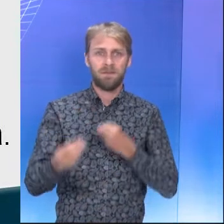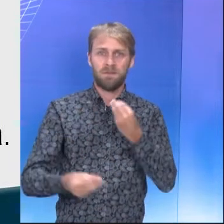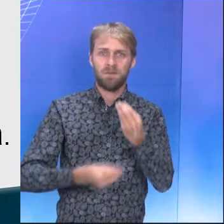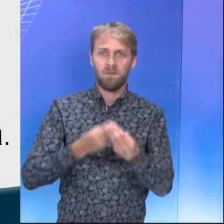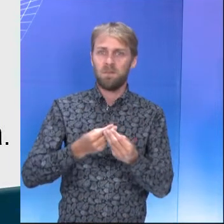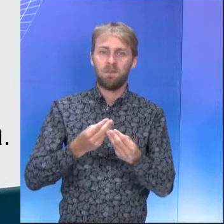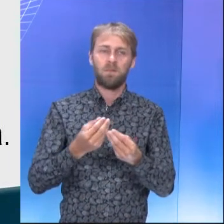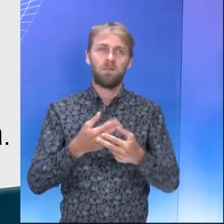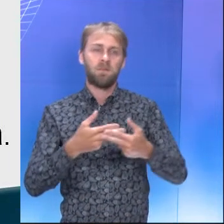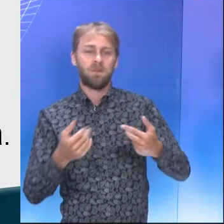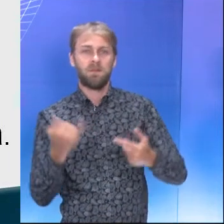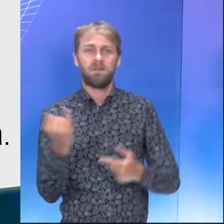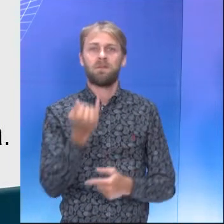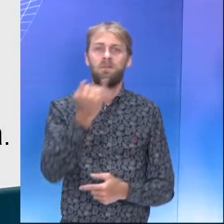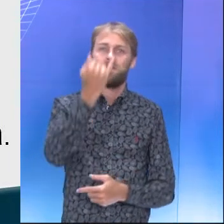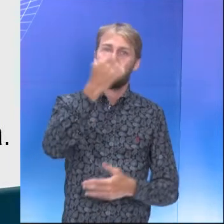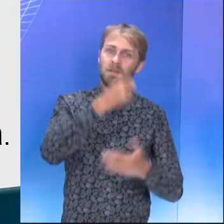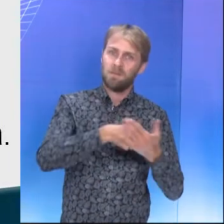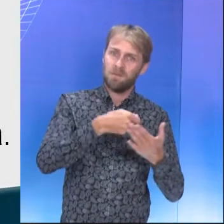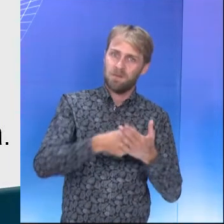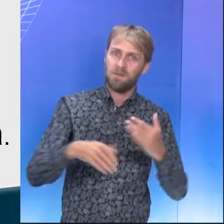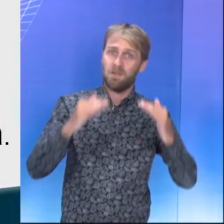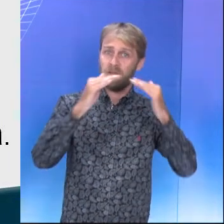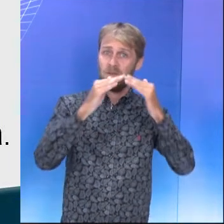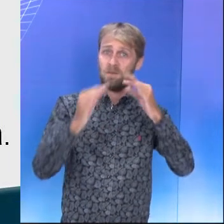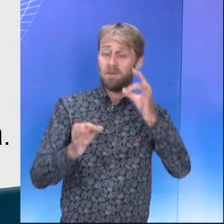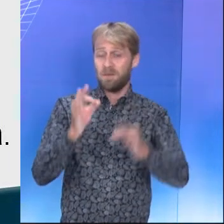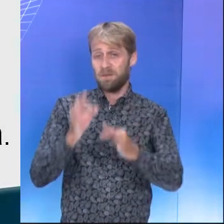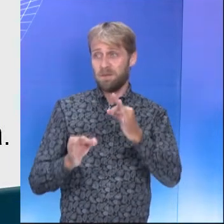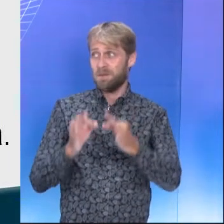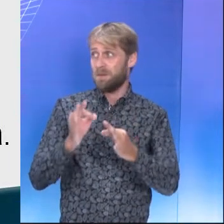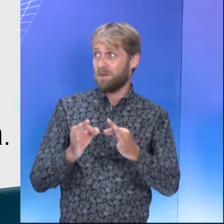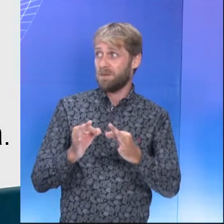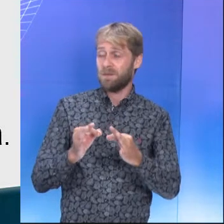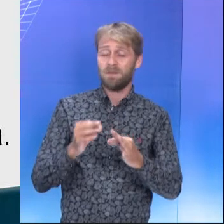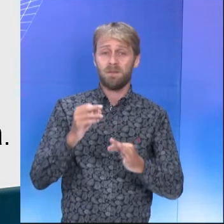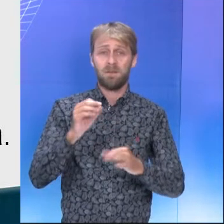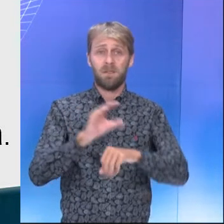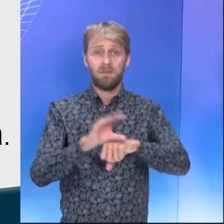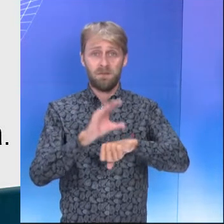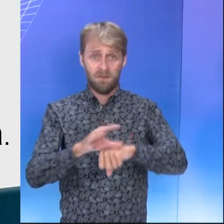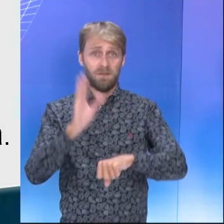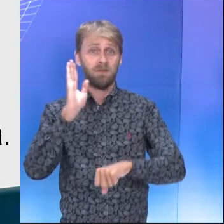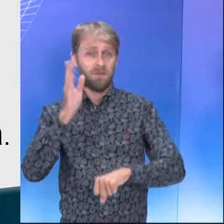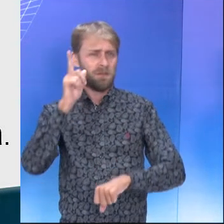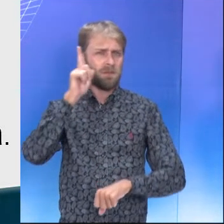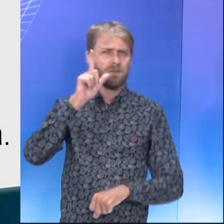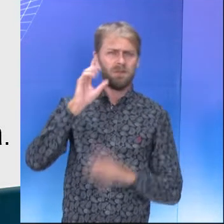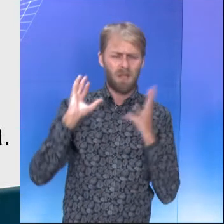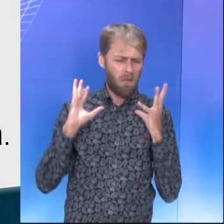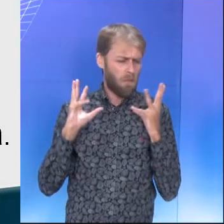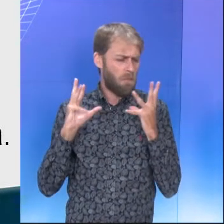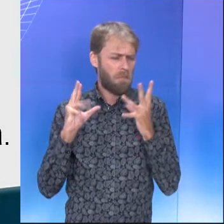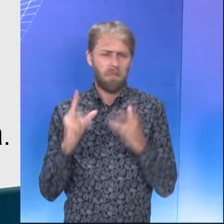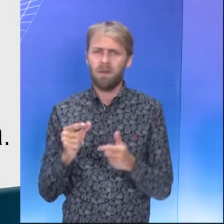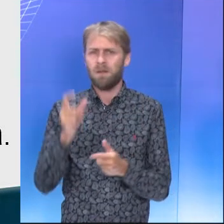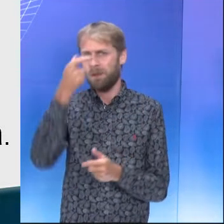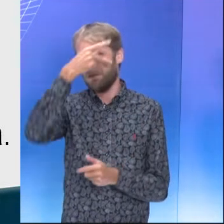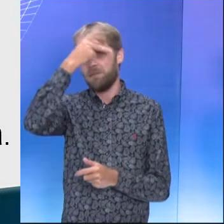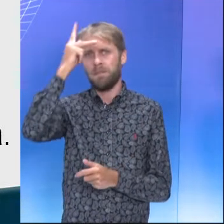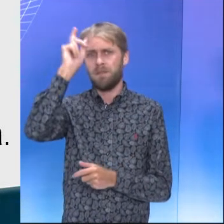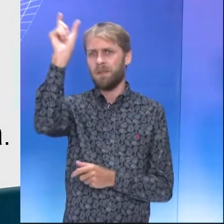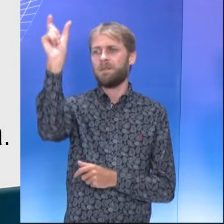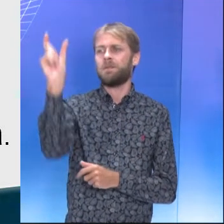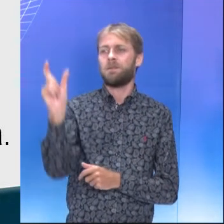componente importante para essa reivindicação a igualdade jurídica, porque isso já é garantido pela Constituição para todas as pessoas, para todos os brasileiros.